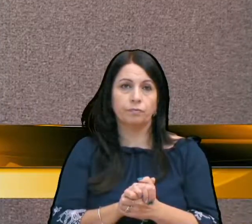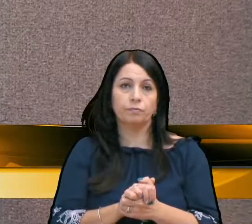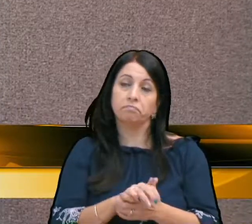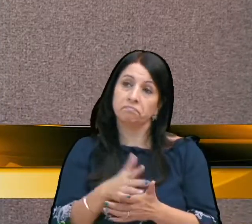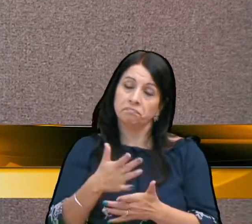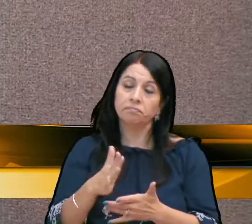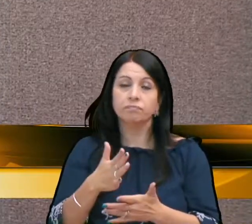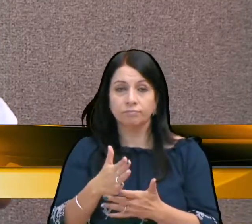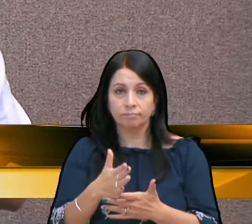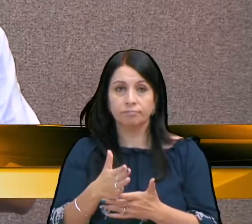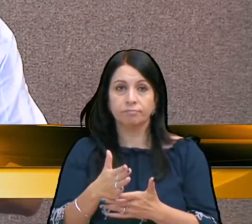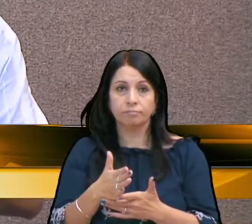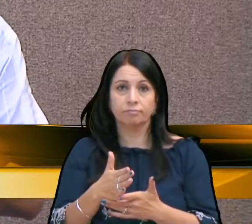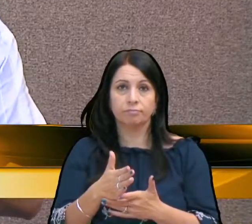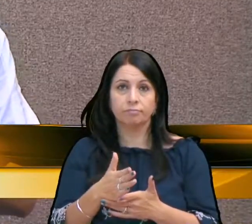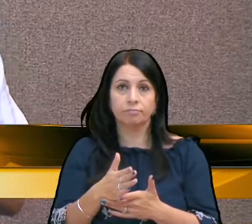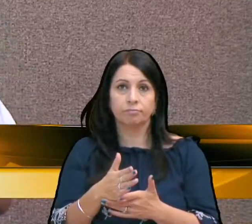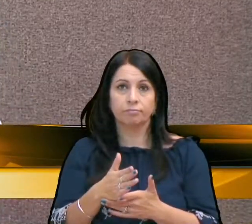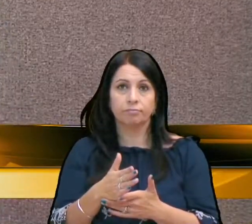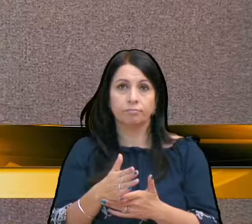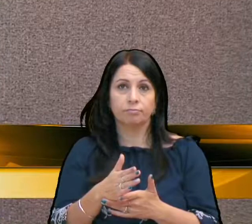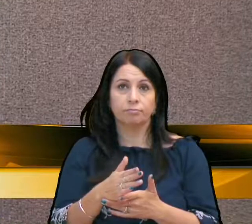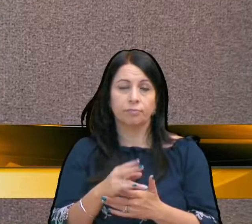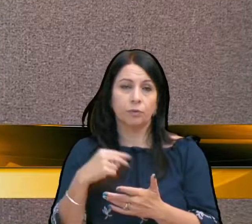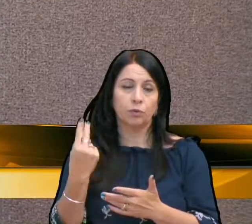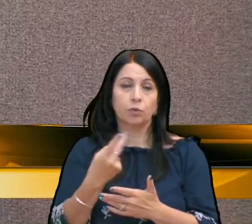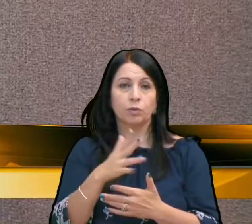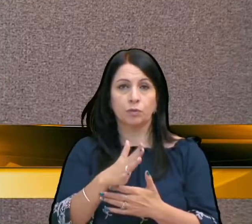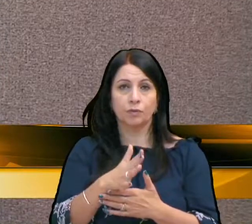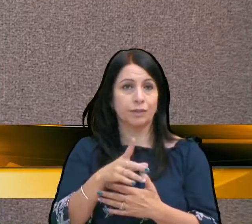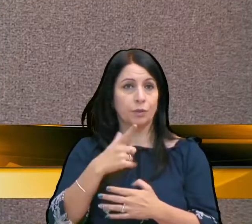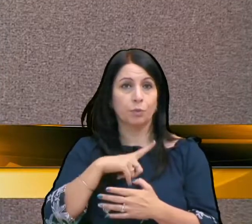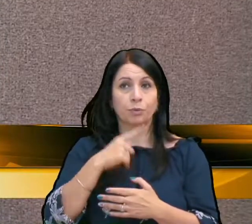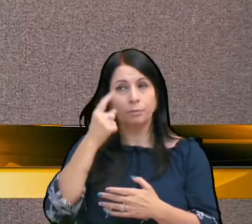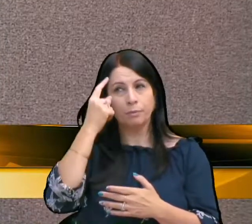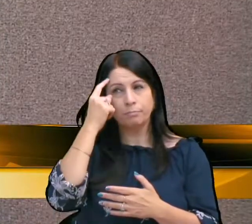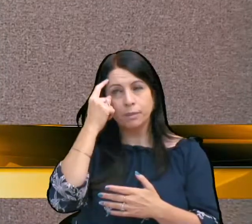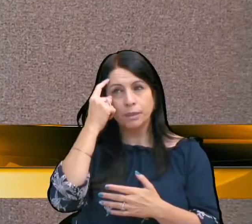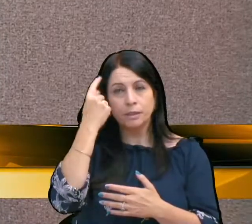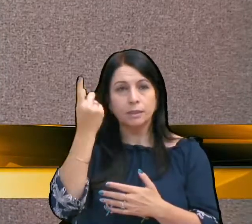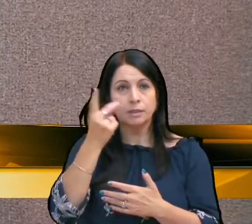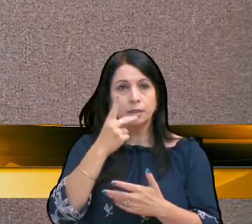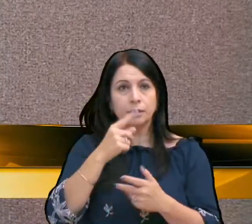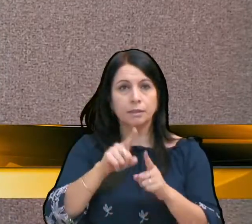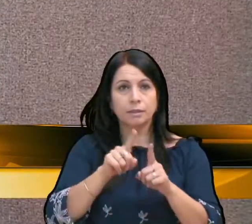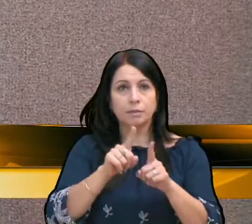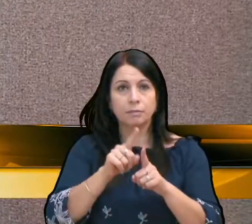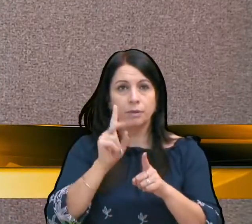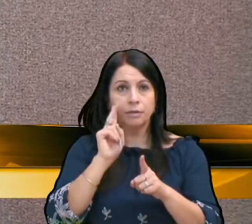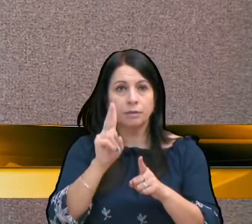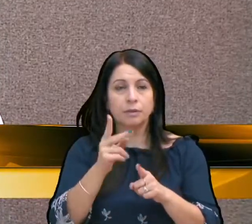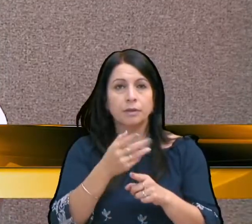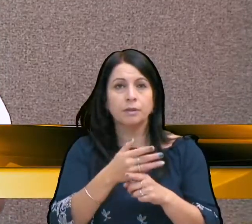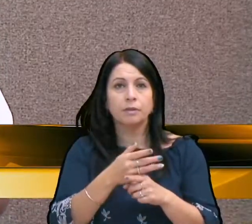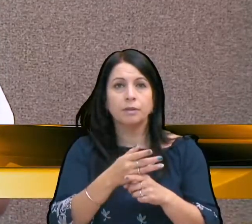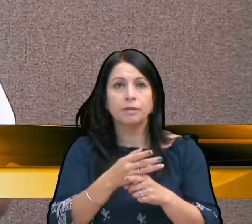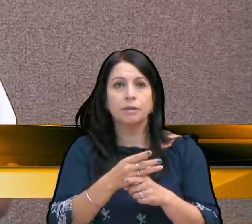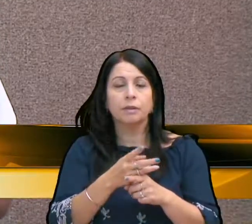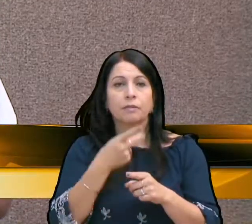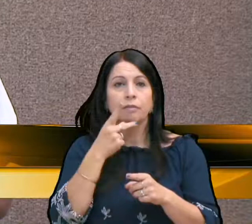Talvez nós, muitas vezes, não temos a noção que perdemos o nome. Antes do nosso nome vem uma palavra chamada